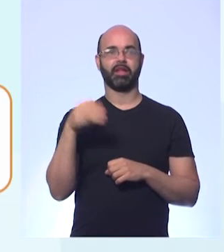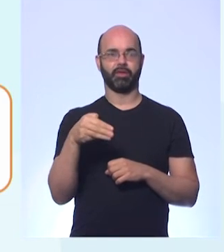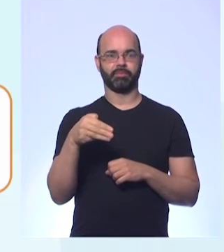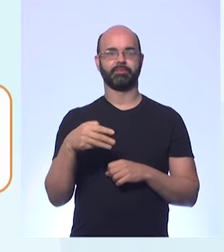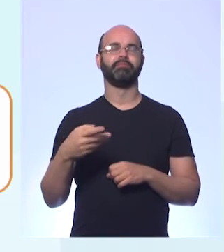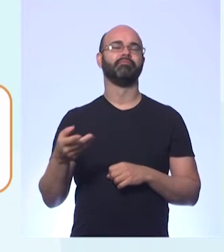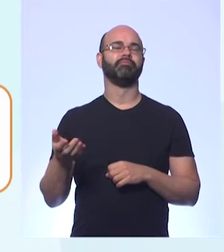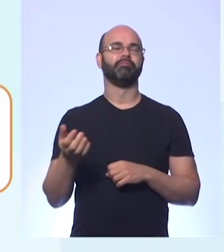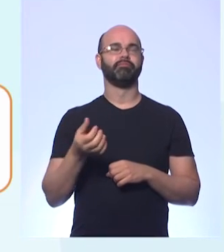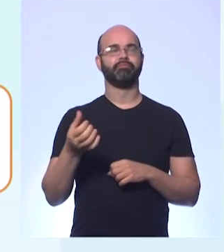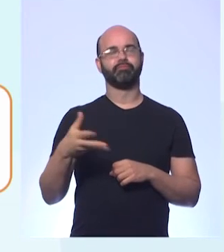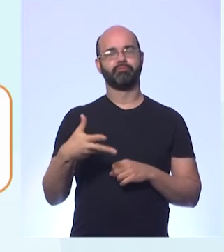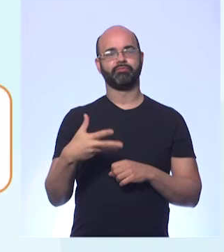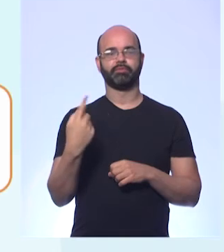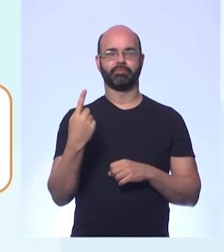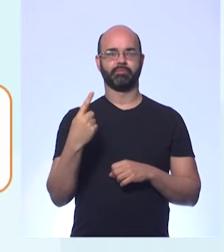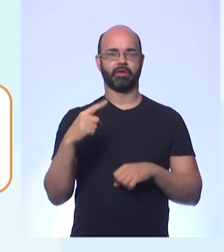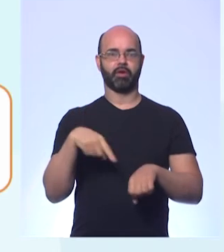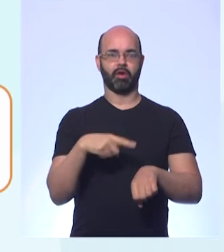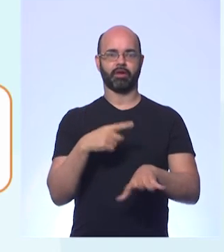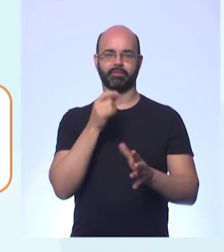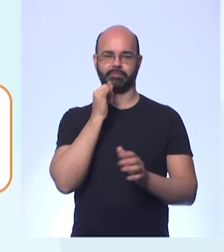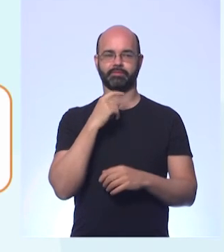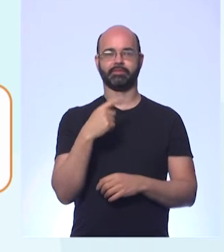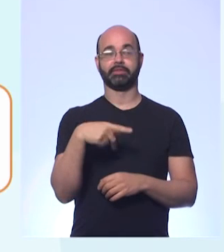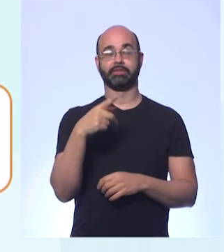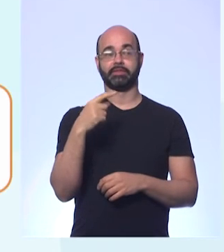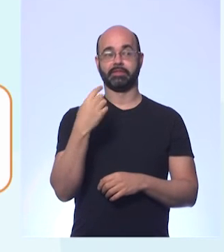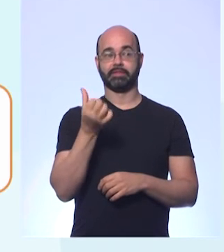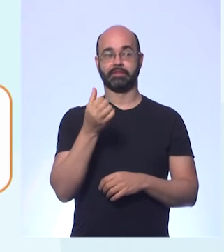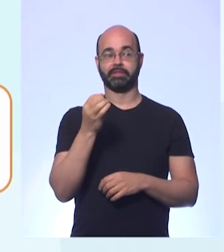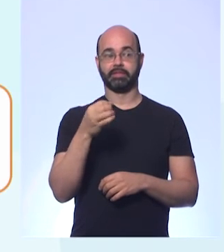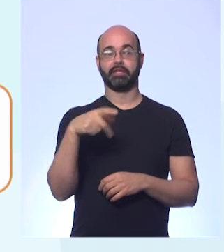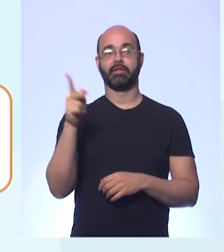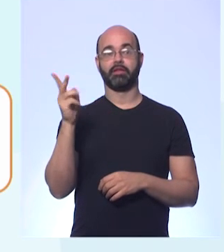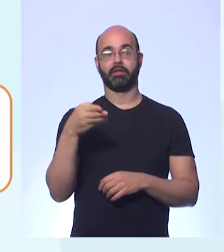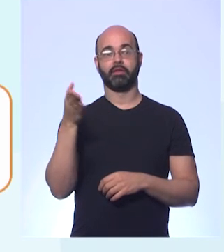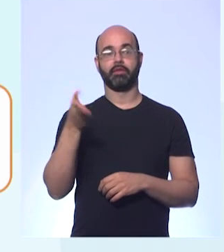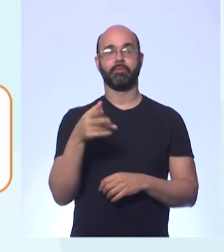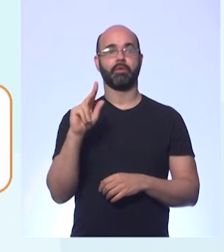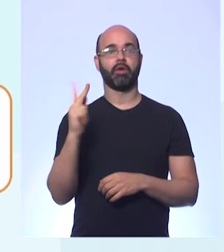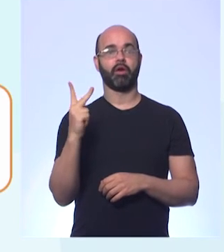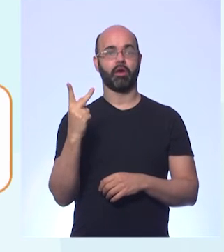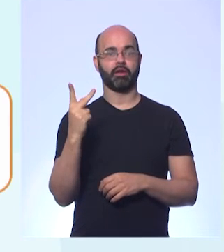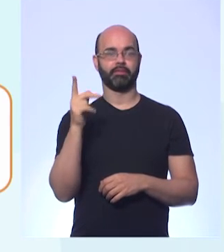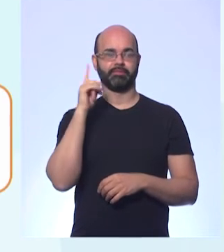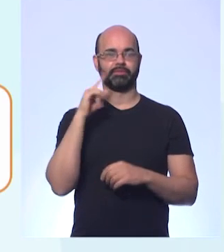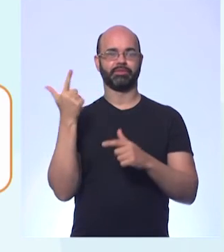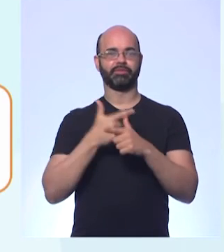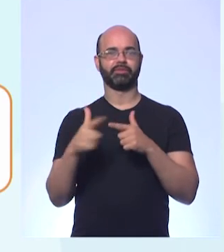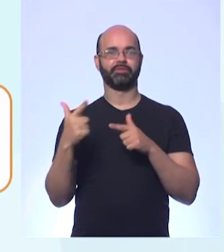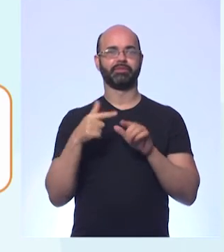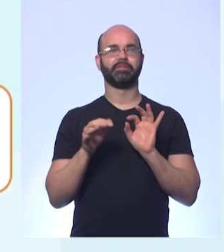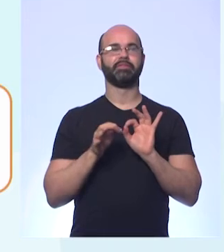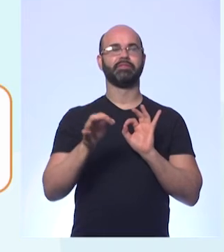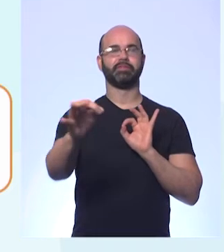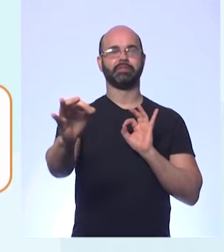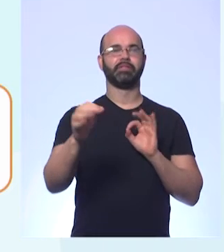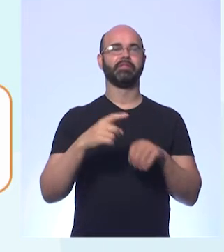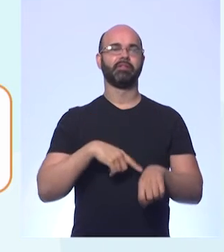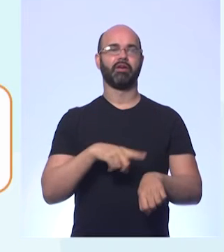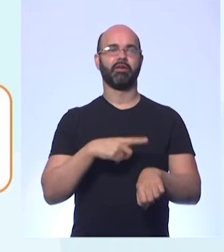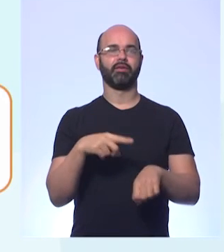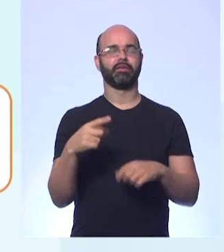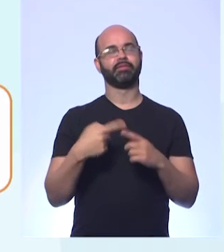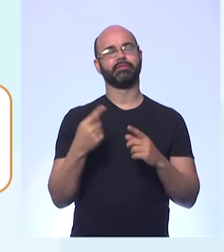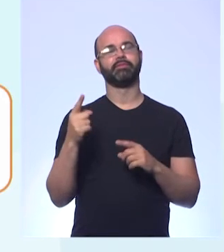ele anda 60 km. É uma razão. Veja, eu estou dividindo distância por hora. É uma razão. Tá certo? E